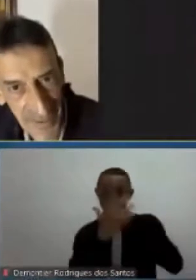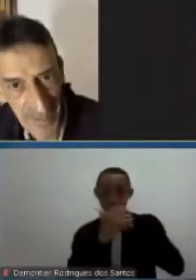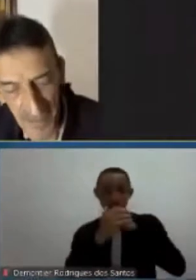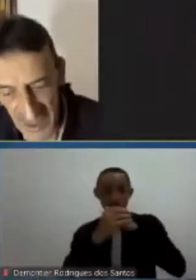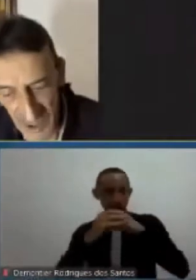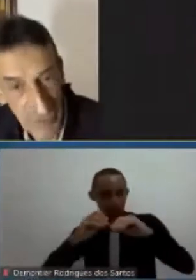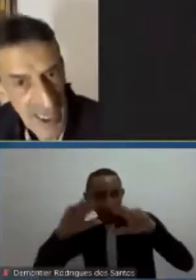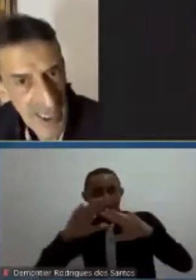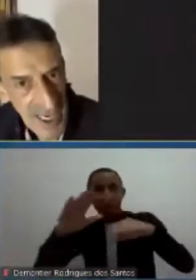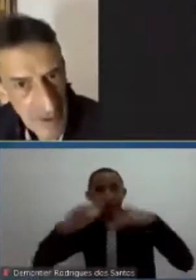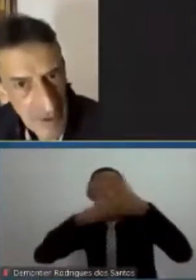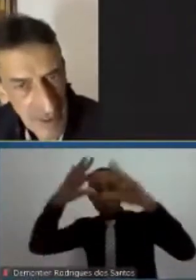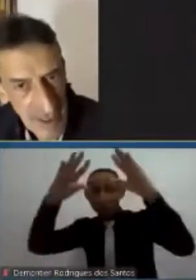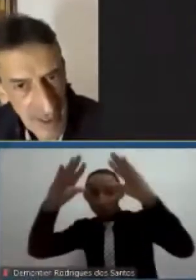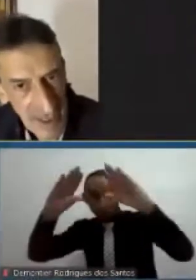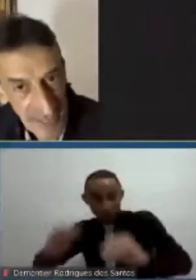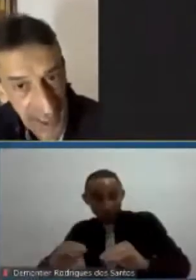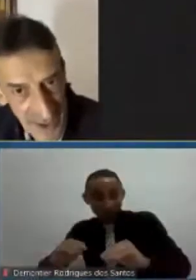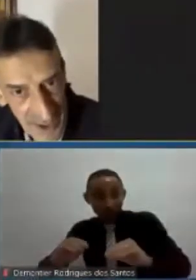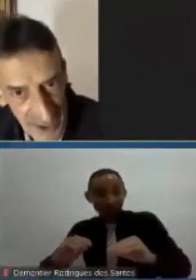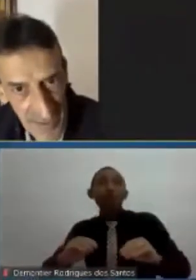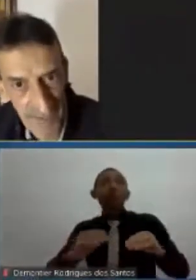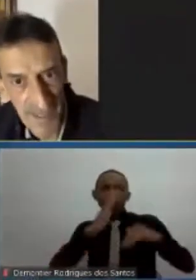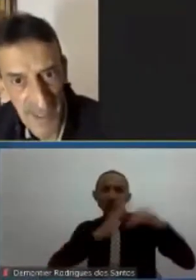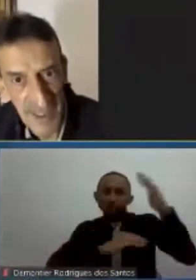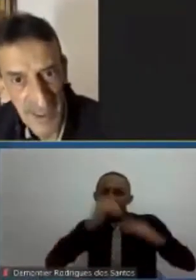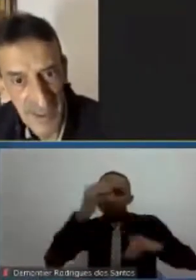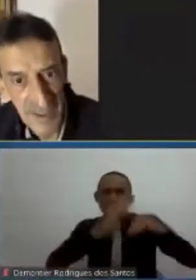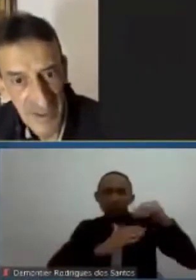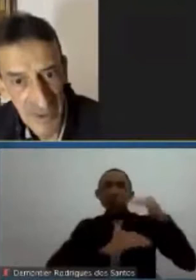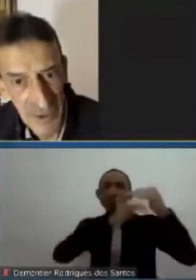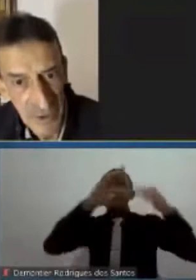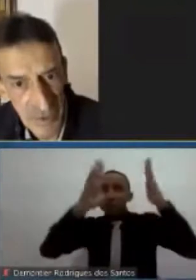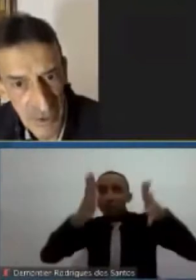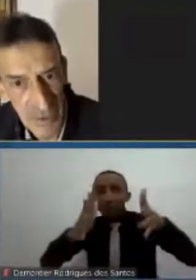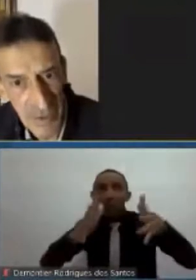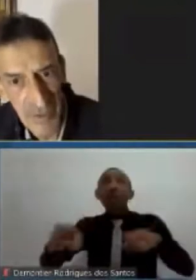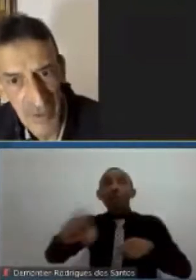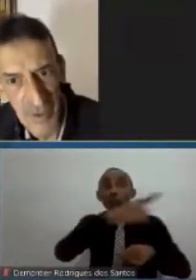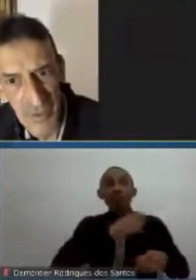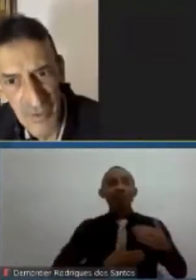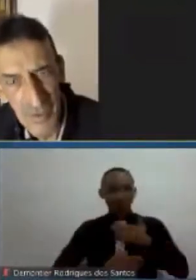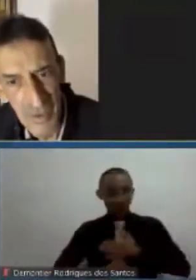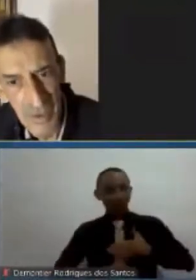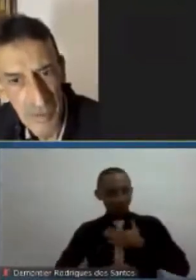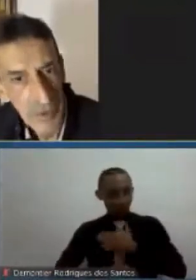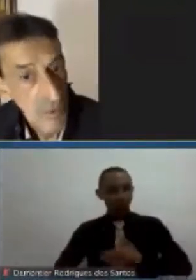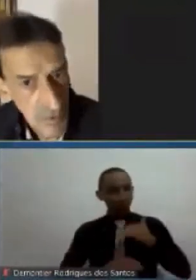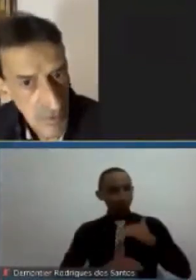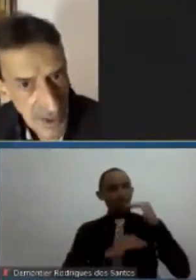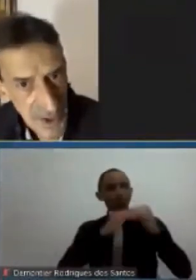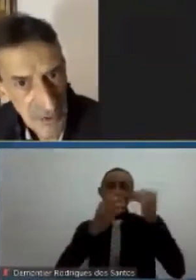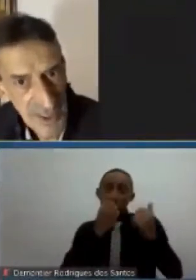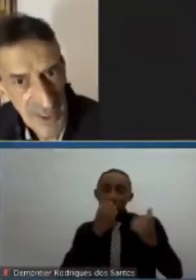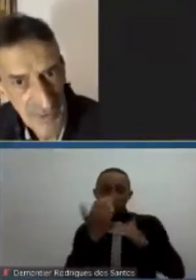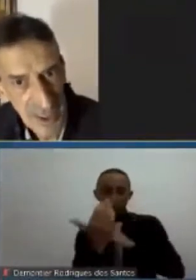né? Existe um legado à frente que eu vislumbro como algo muito bom.